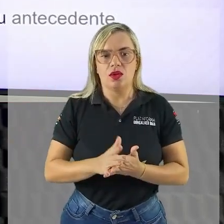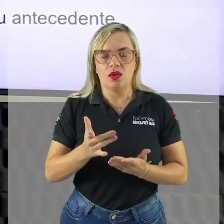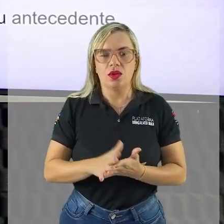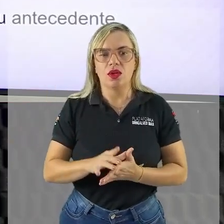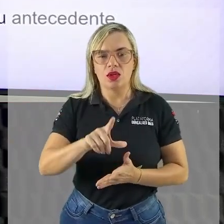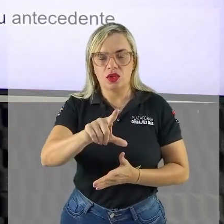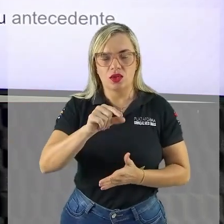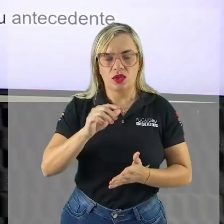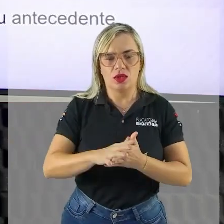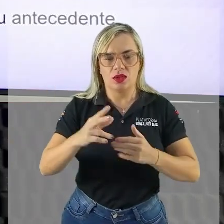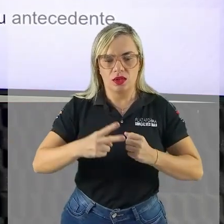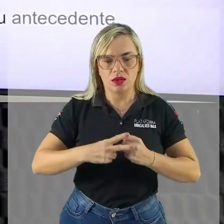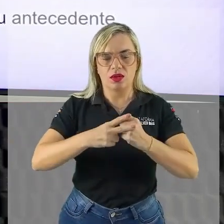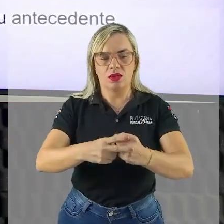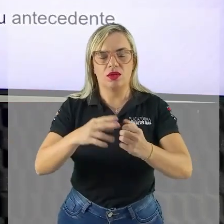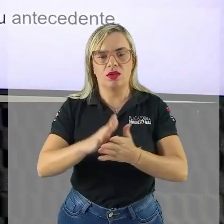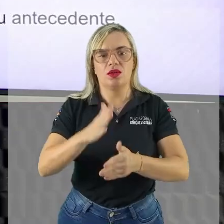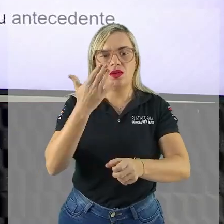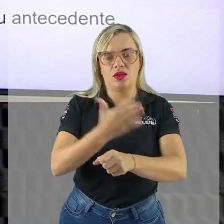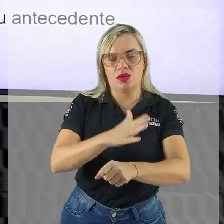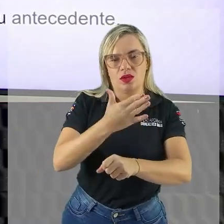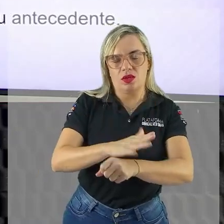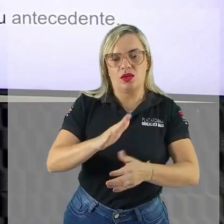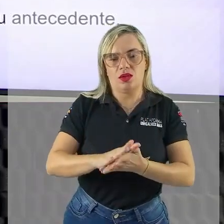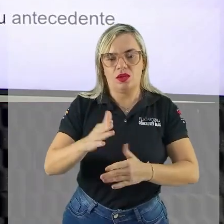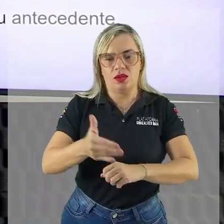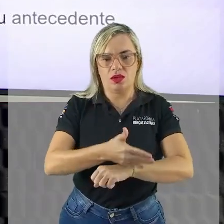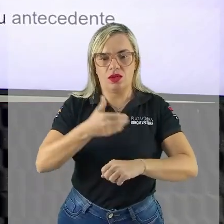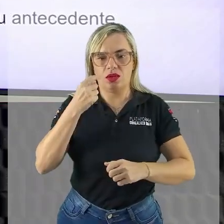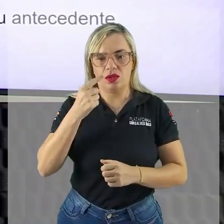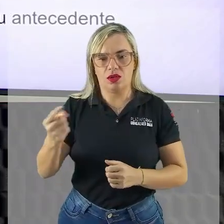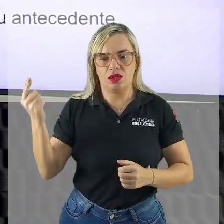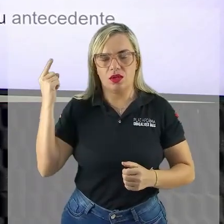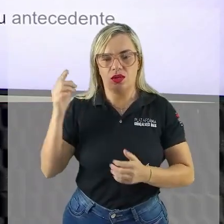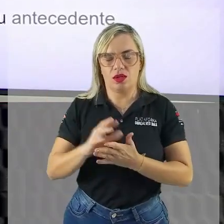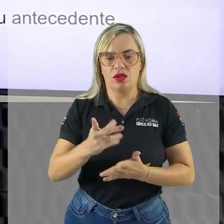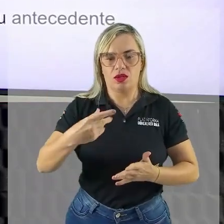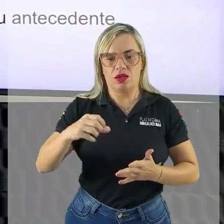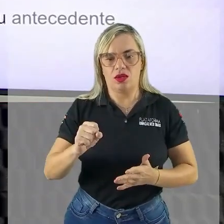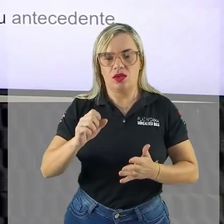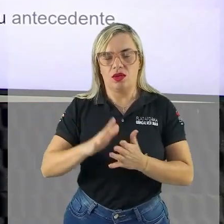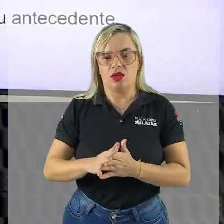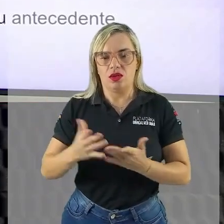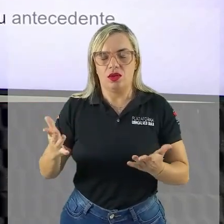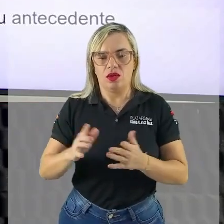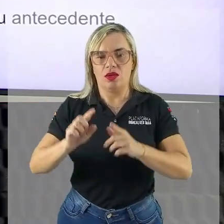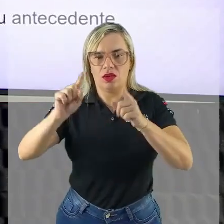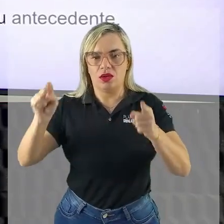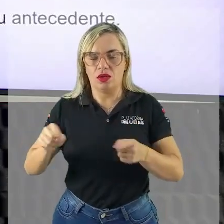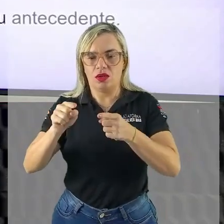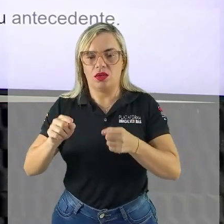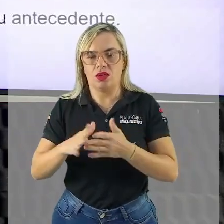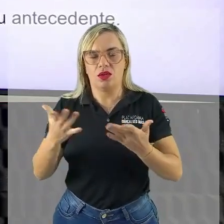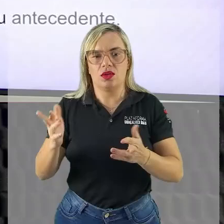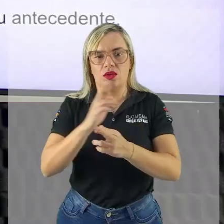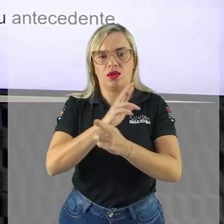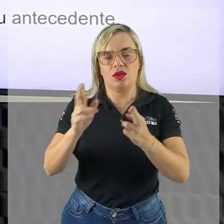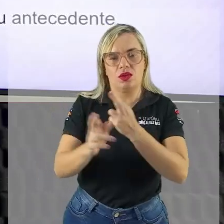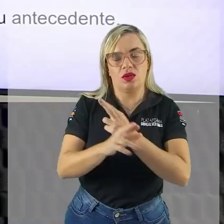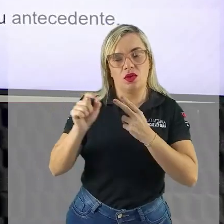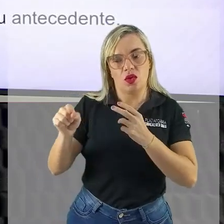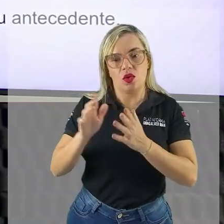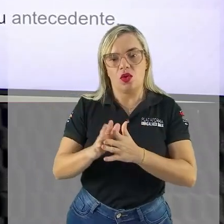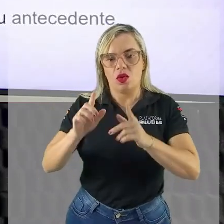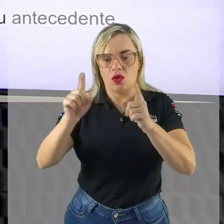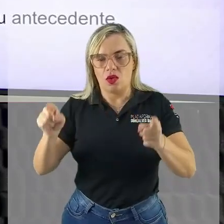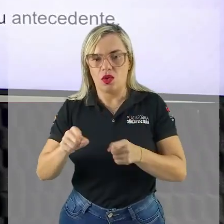a ação, tá? Não abuse dos adendos e dos parênteses. Com relação a parênteses, eu sugiro que